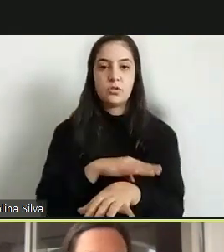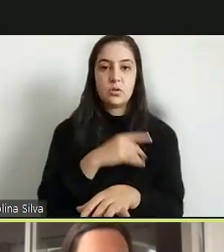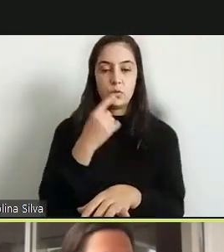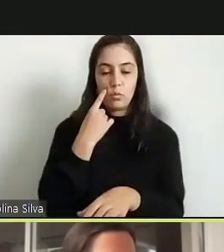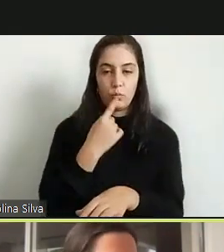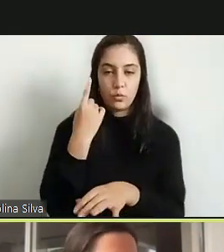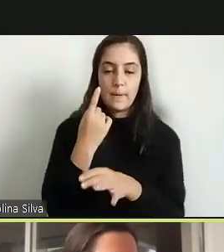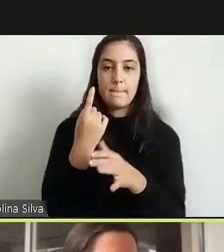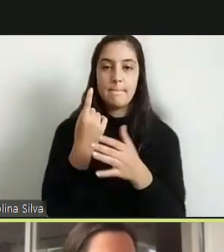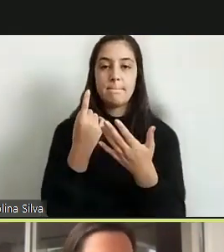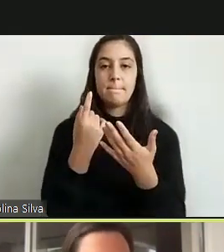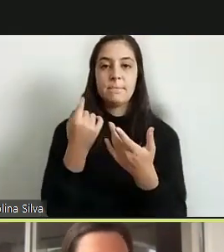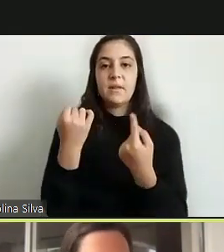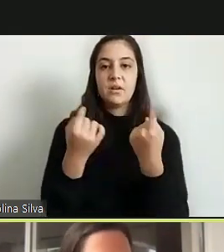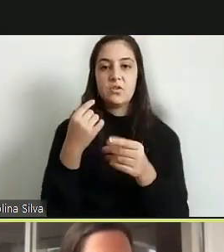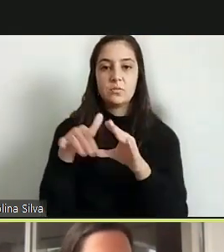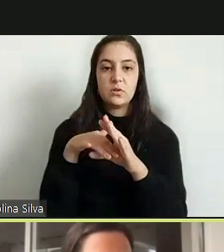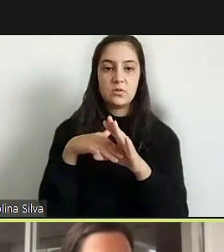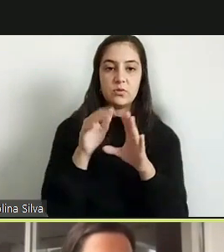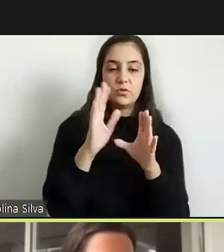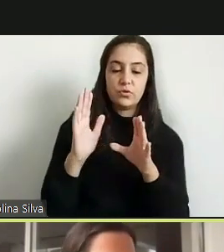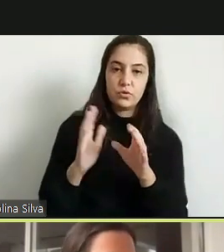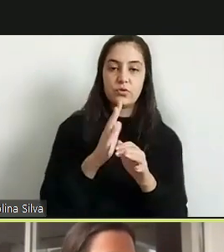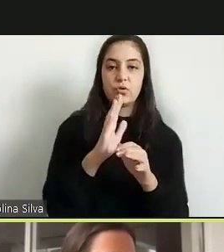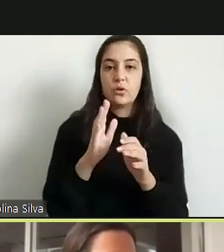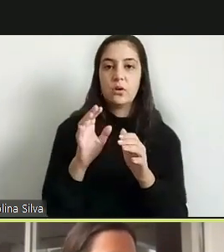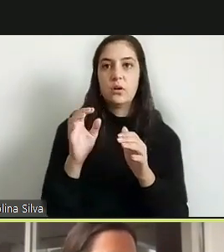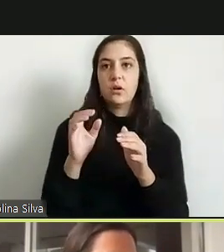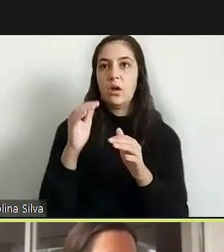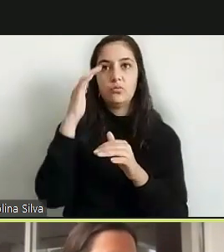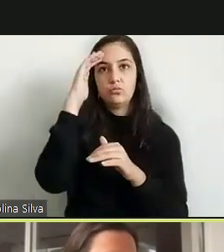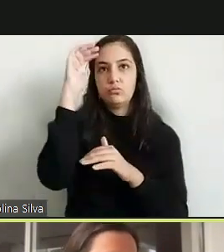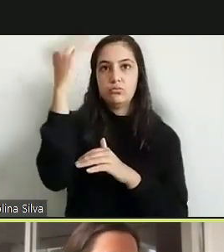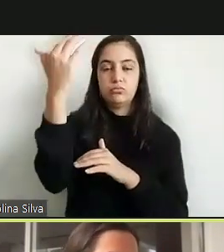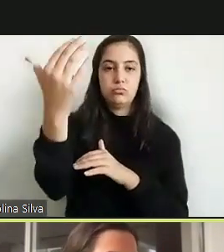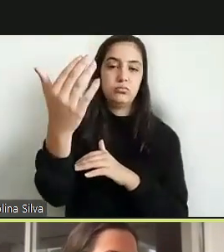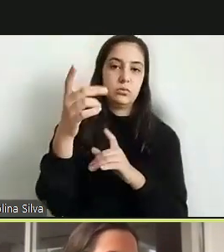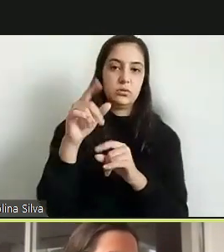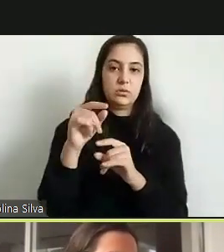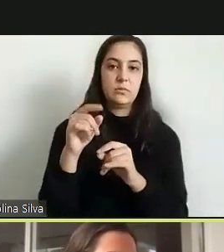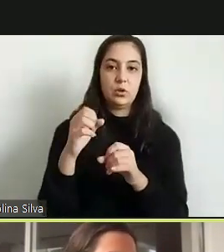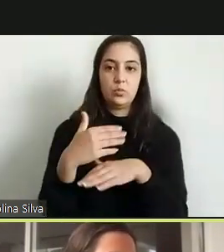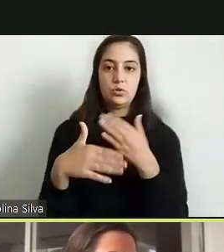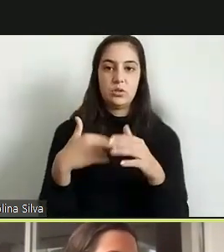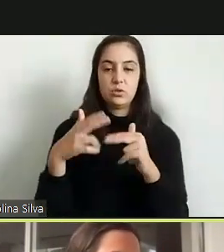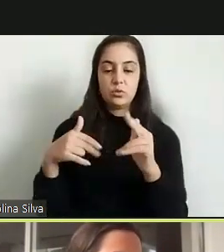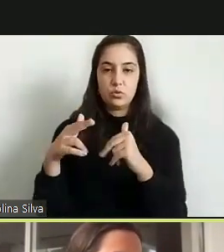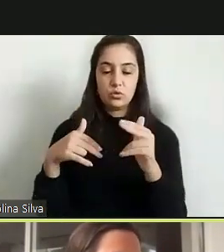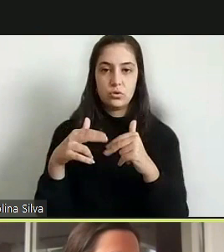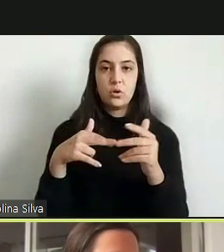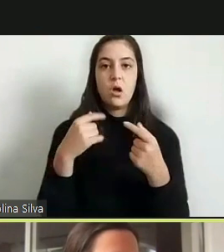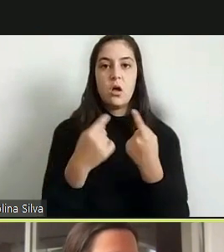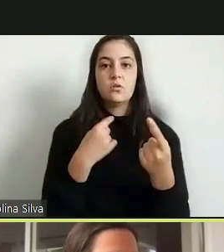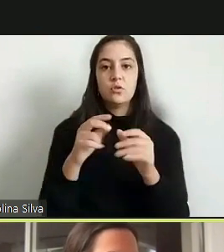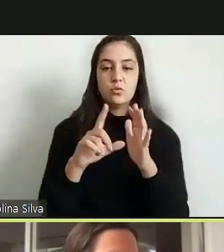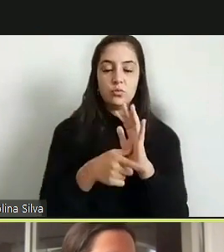Muitas vezes já essa participação vai em fases muito avançadas do próprio processo de construção, dos próprios